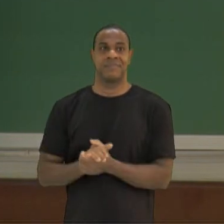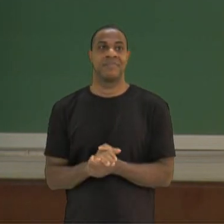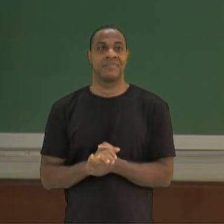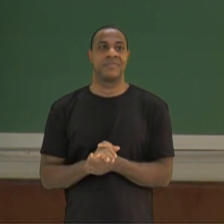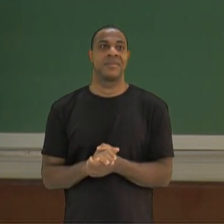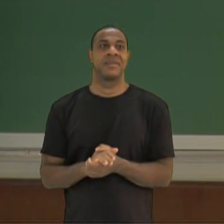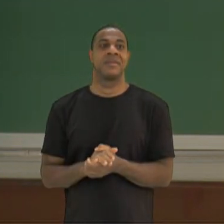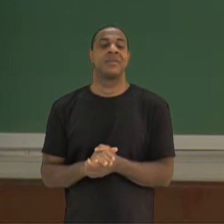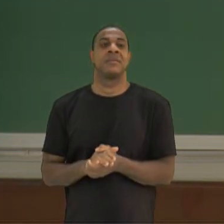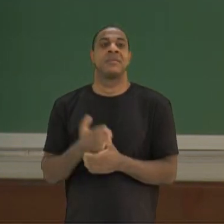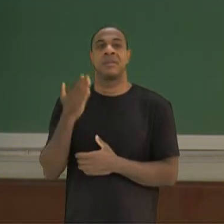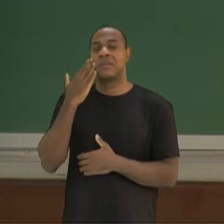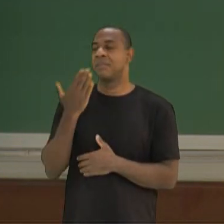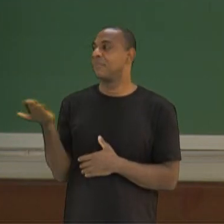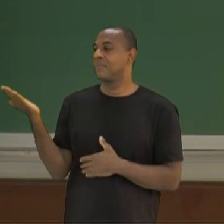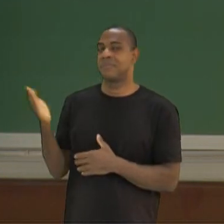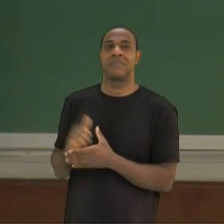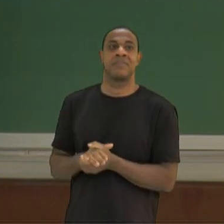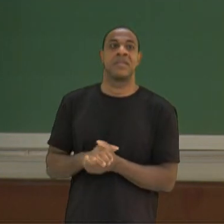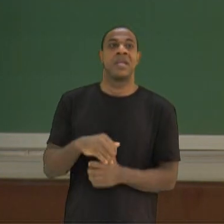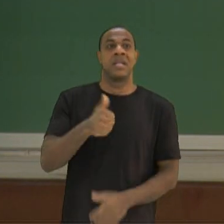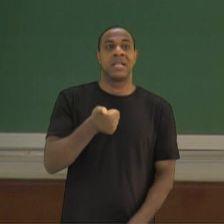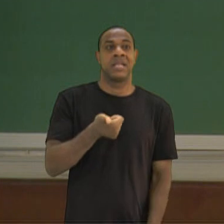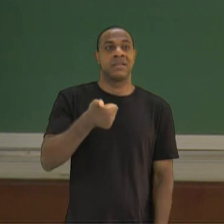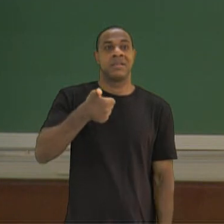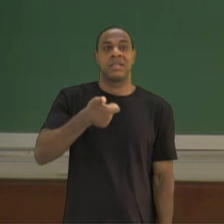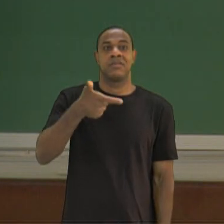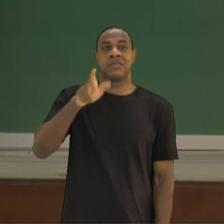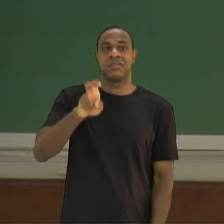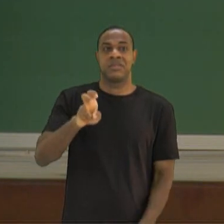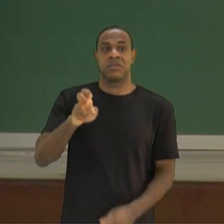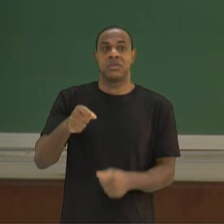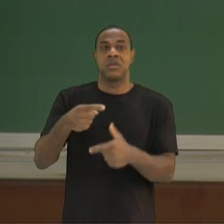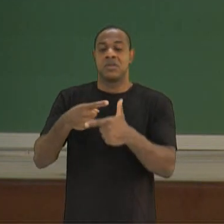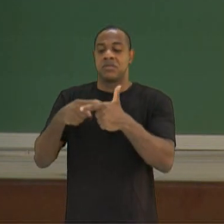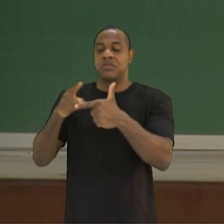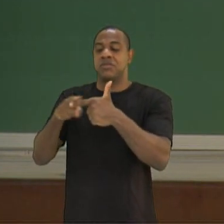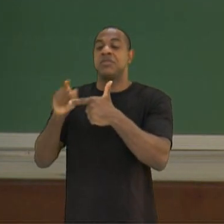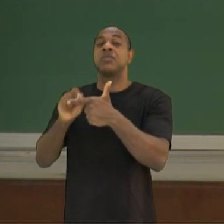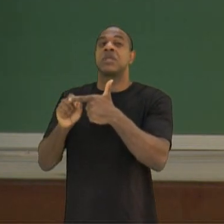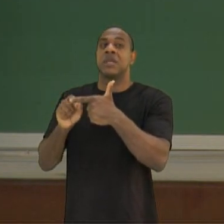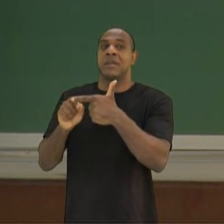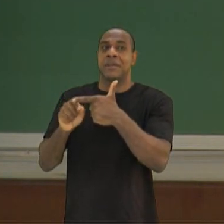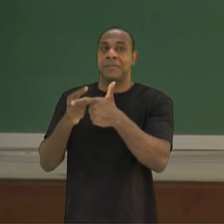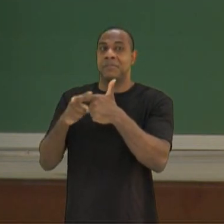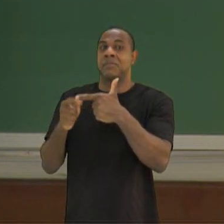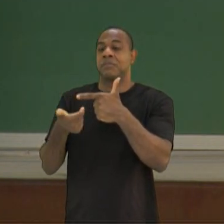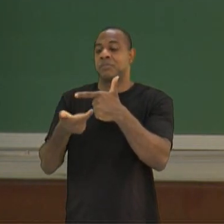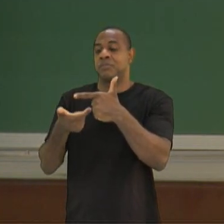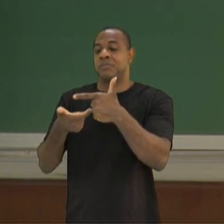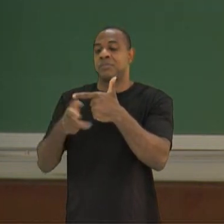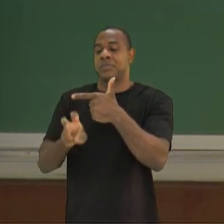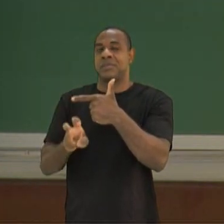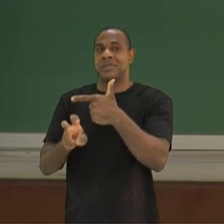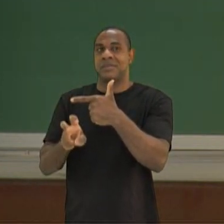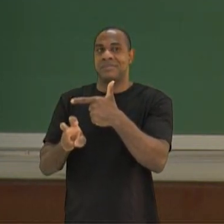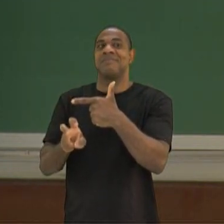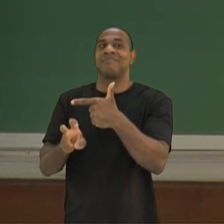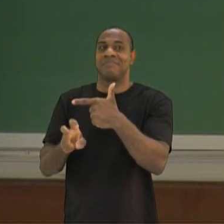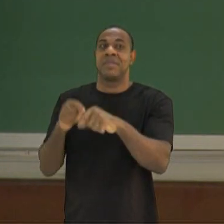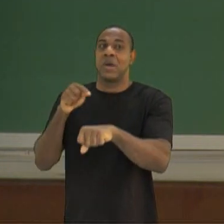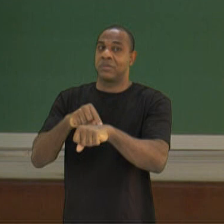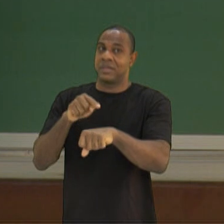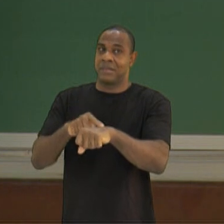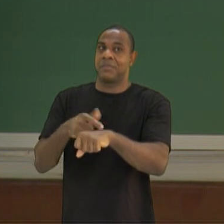125, né, divide pelo tempo, que a gente sabe que foram 25 segundos. 125 dividido